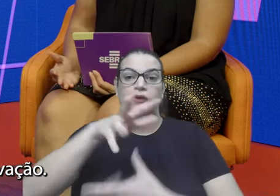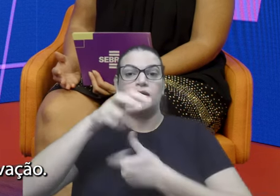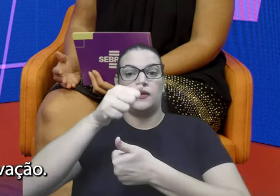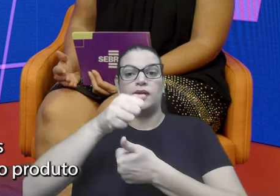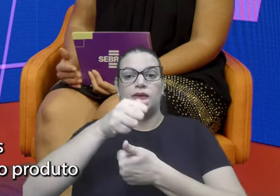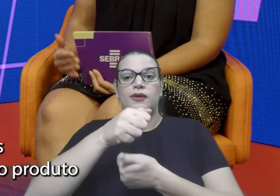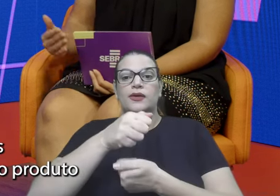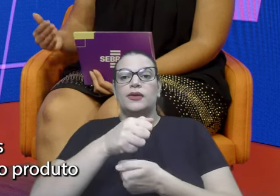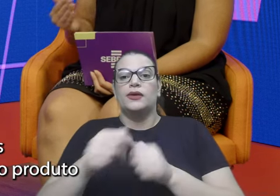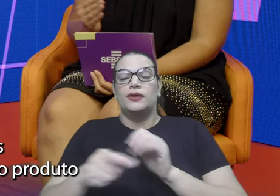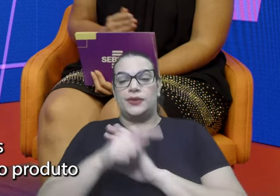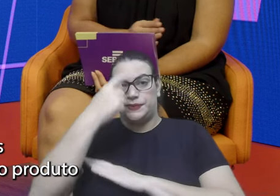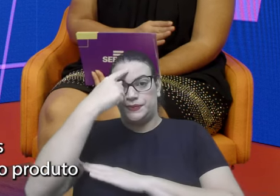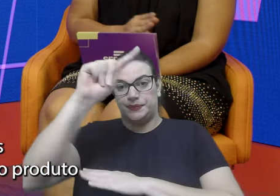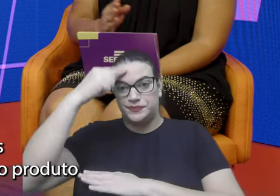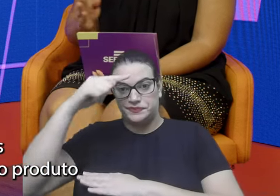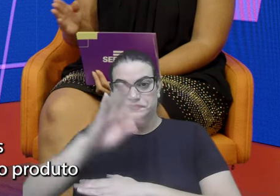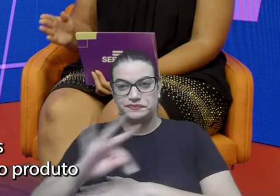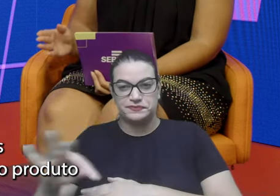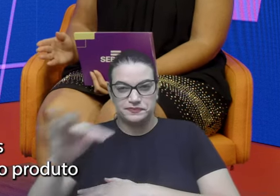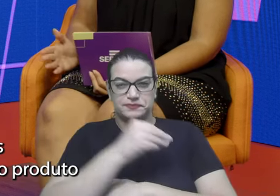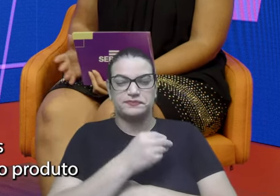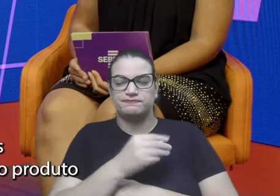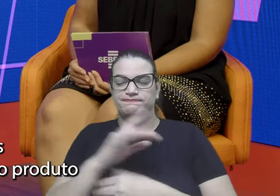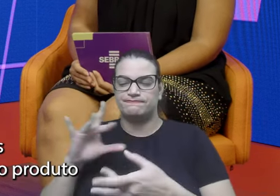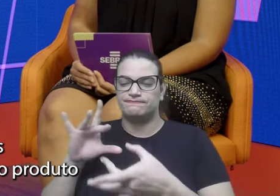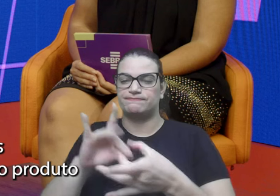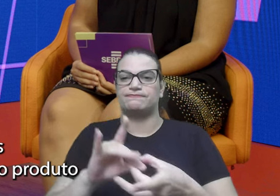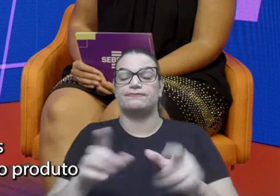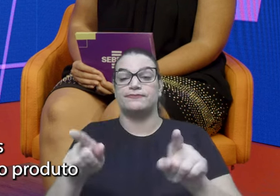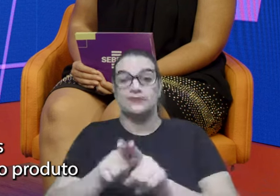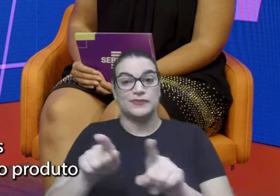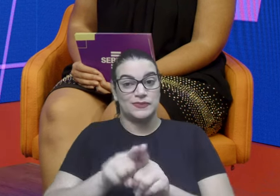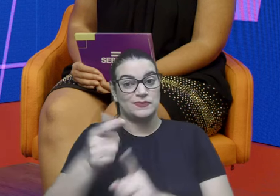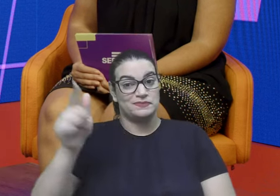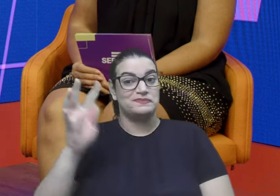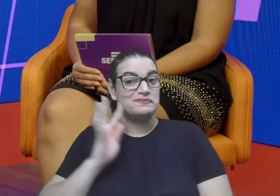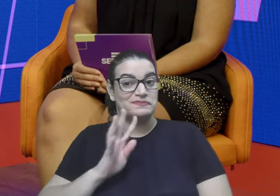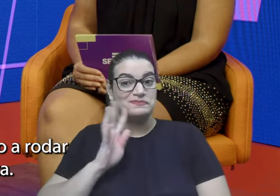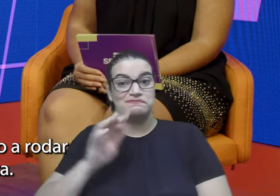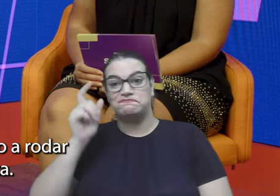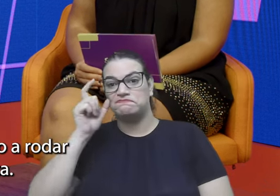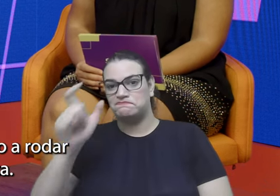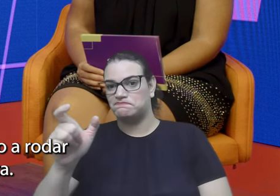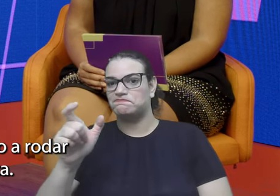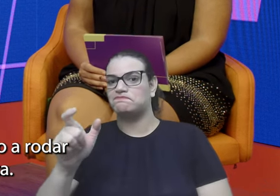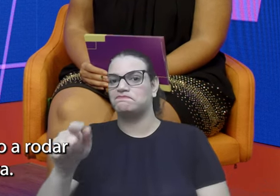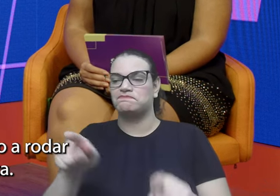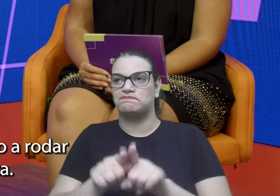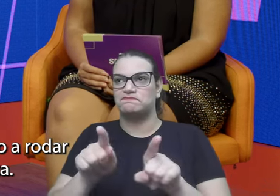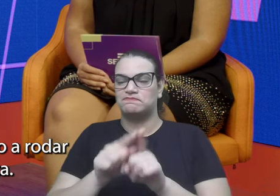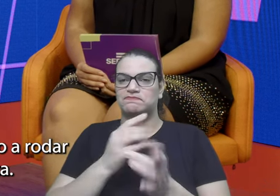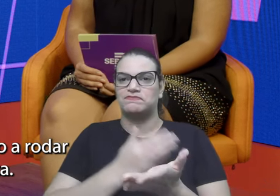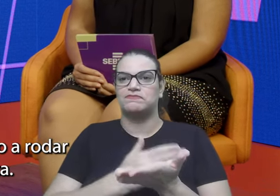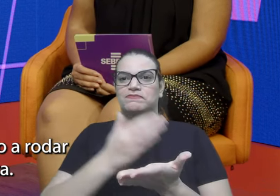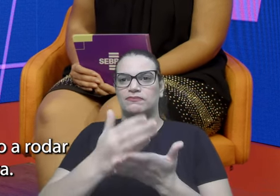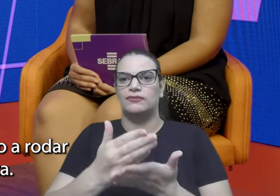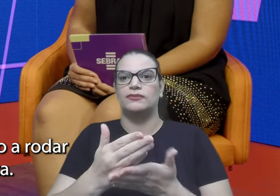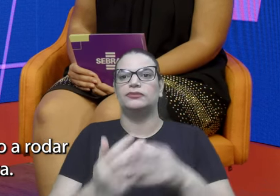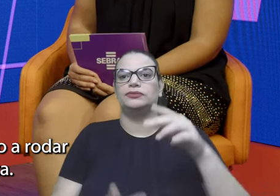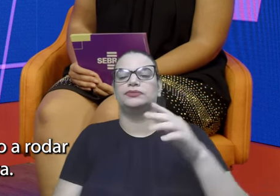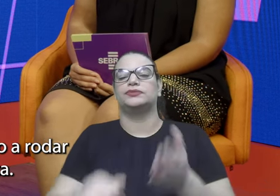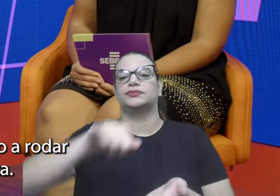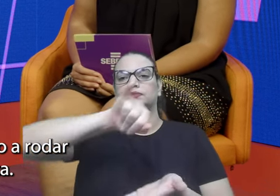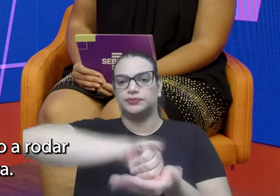de inovação Então são vários produtos encaixados nesses eixos e um outro produto muito interessante que também estamos começando a rodar agora